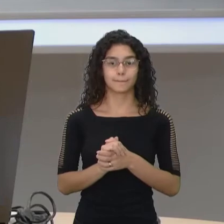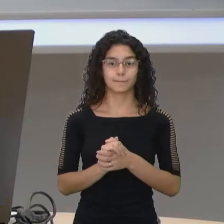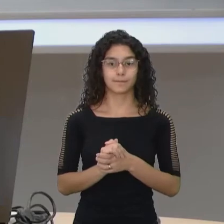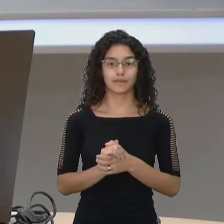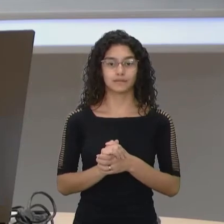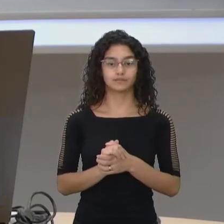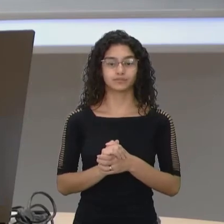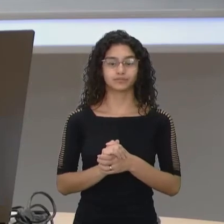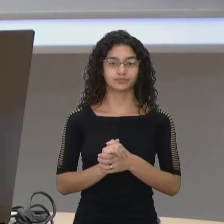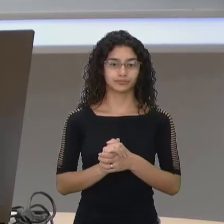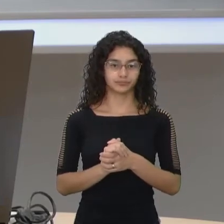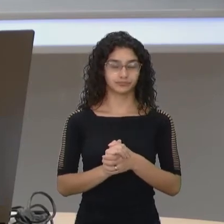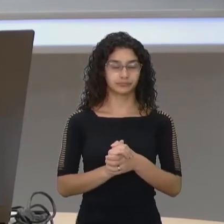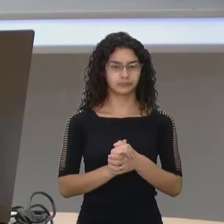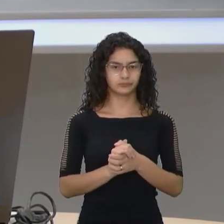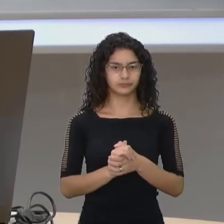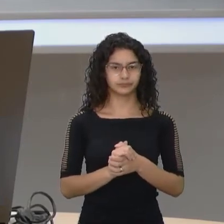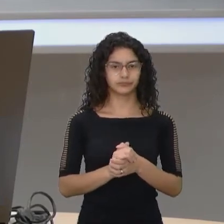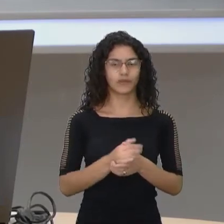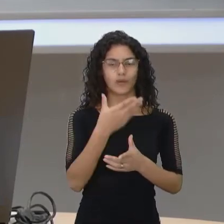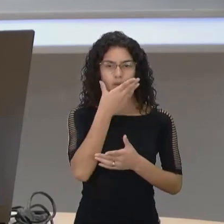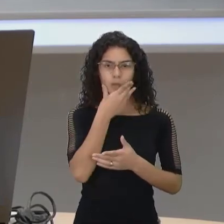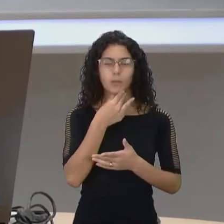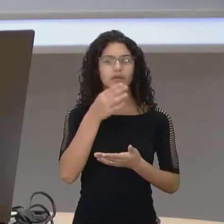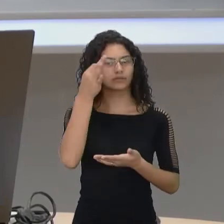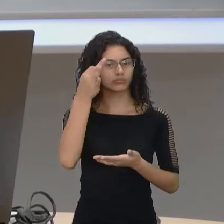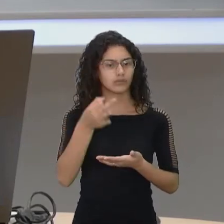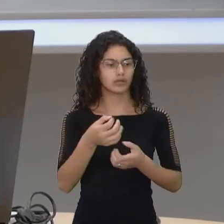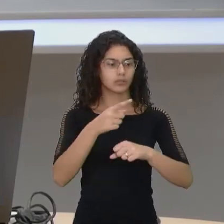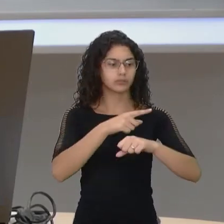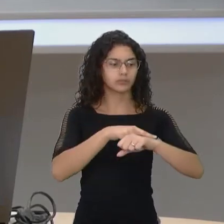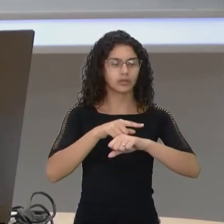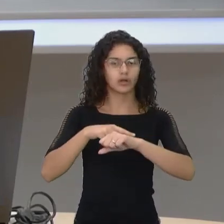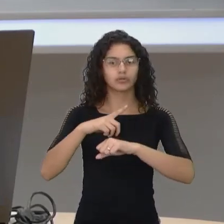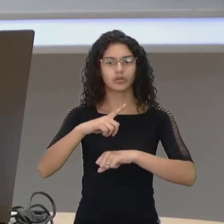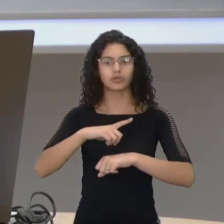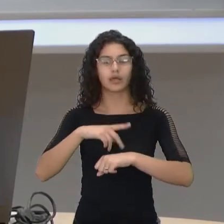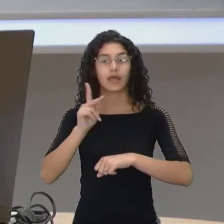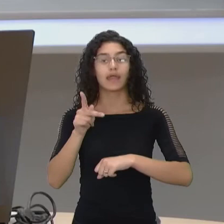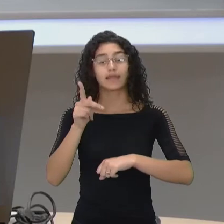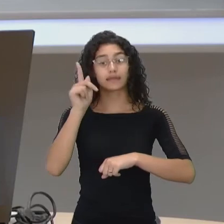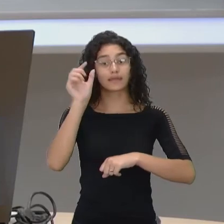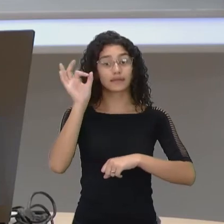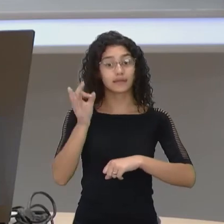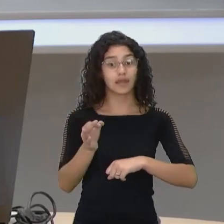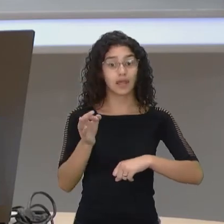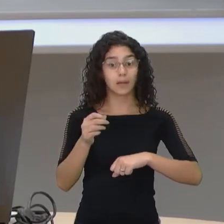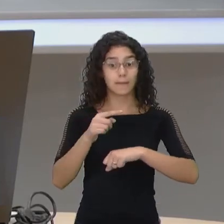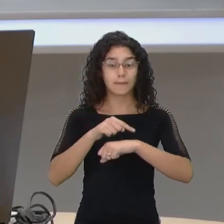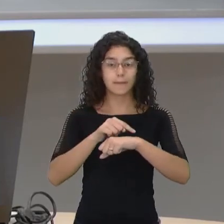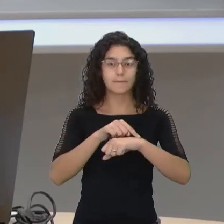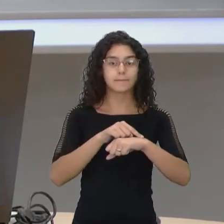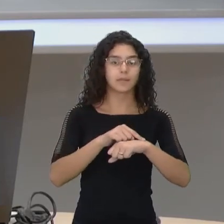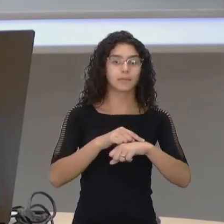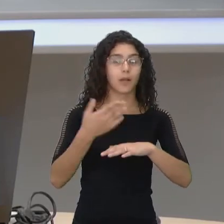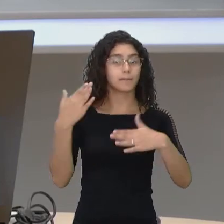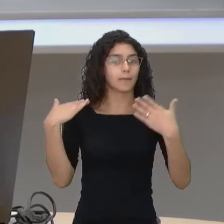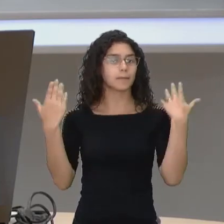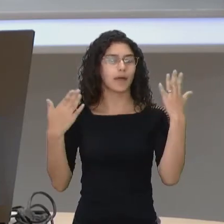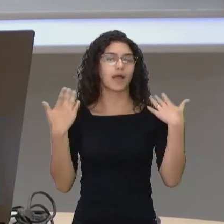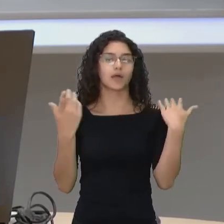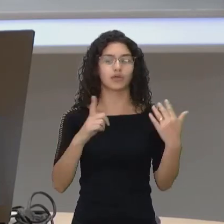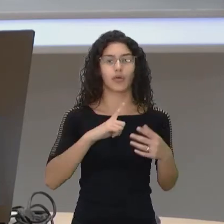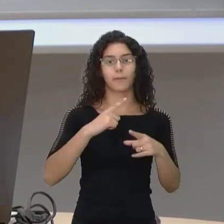E o Kant era um homem muito pontual, então os relógios de Königsberg, eles eram acertados assim pelos passeios do Kant, porque